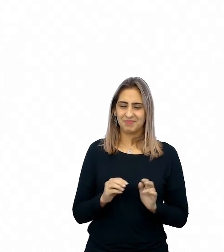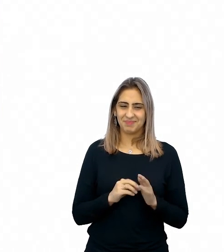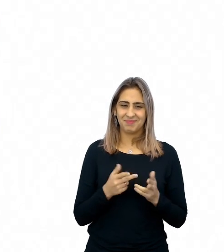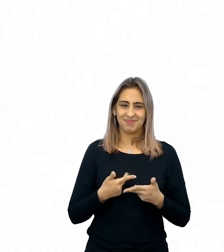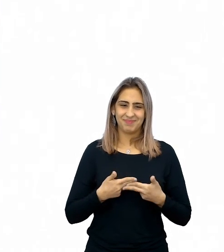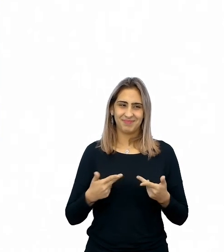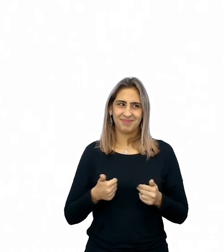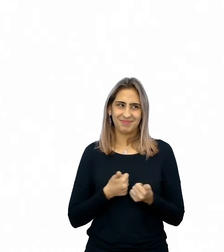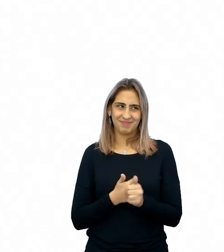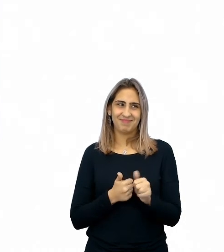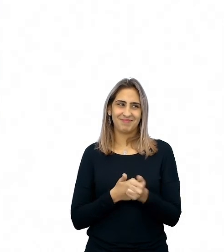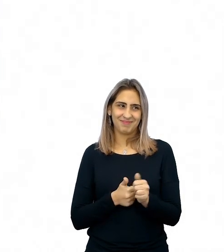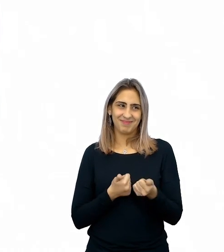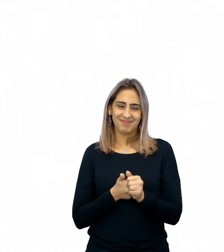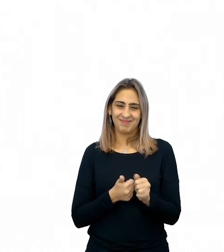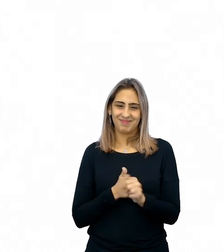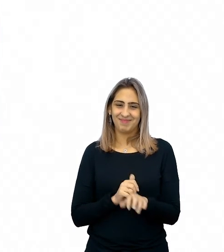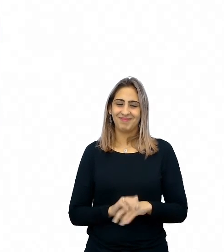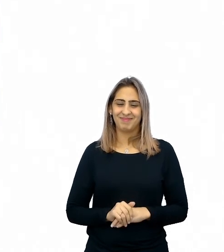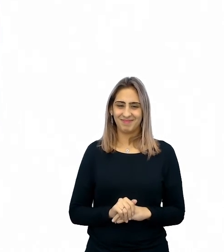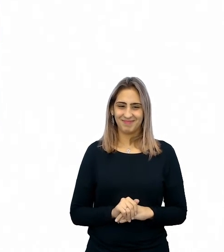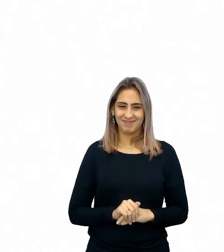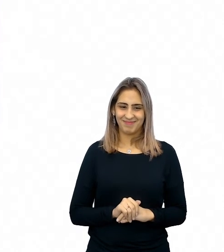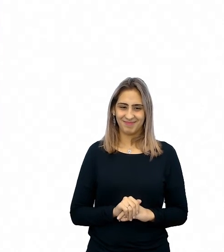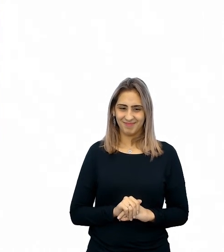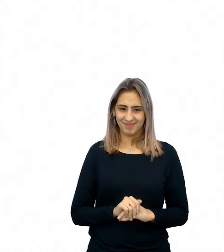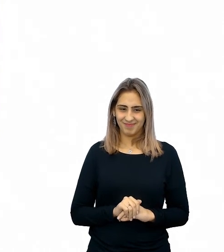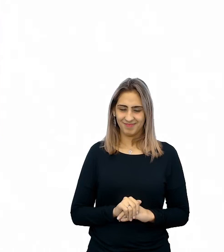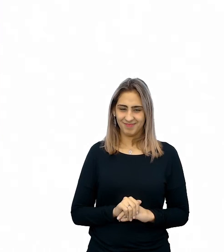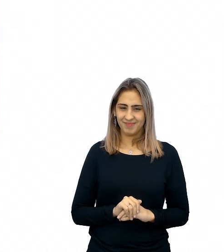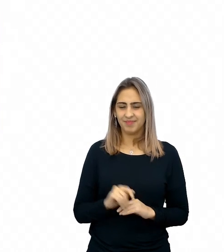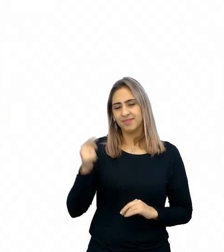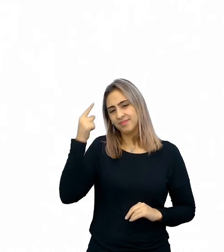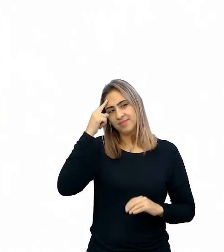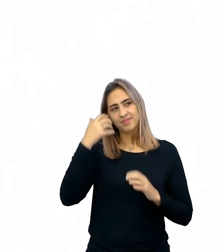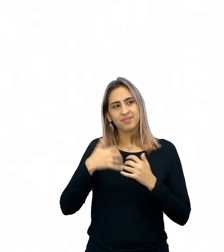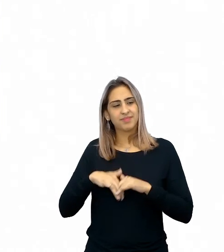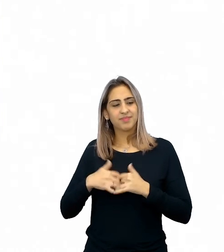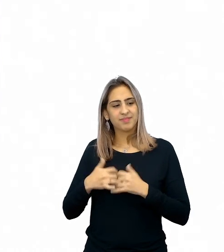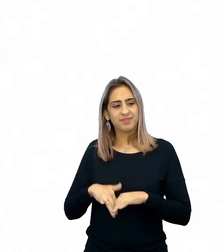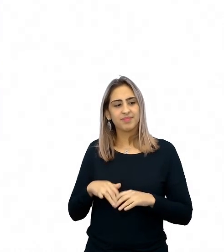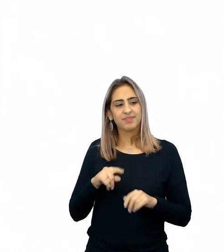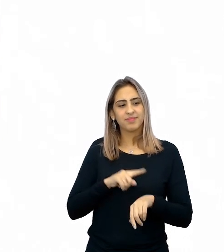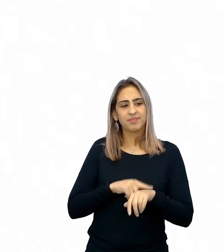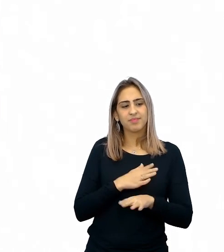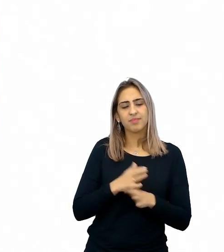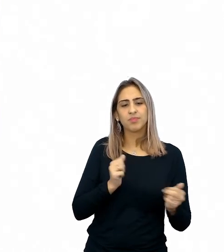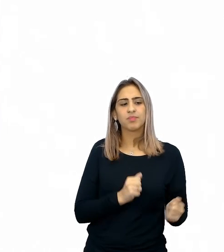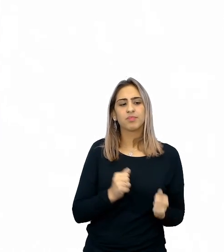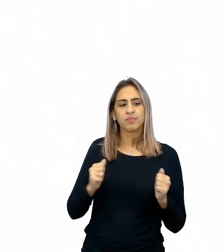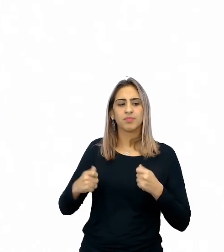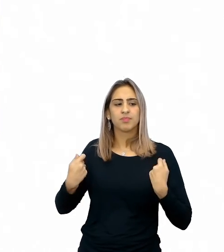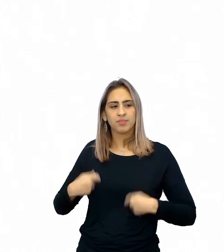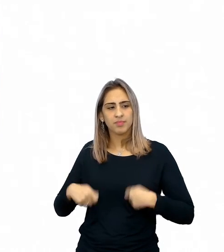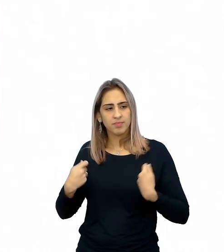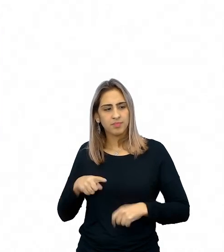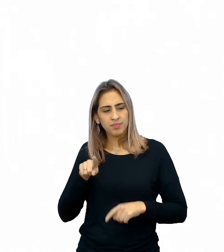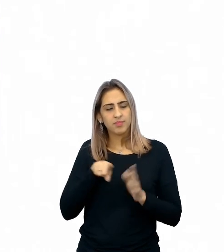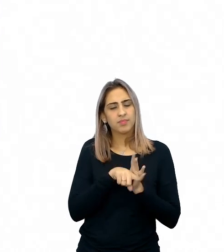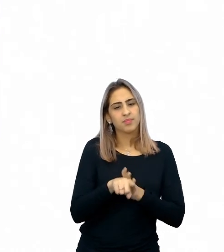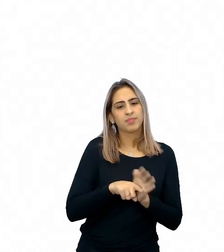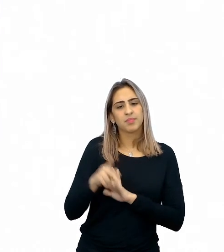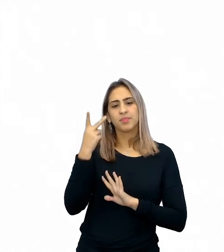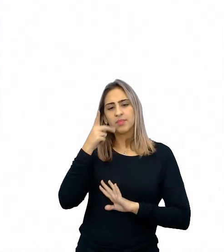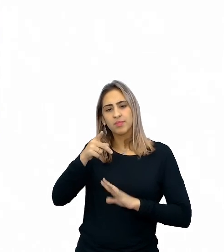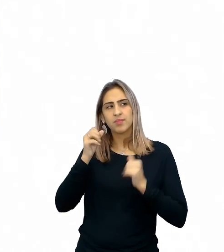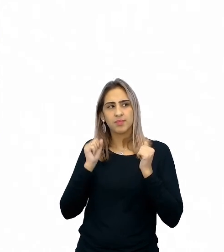de acompanhamento de sua turma e que também, nesse momento de pensar e planejar a CEI, poderá e deverá ser analisados para que